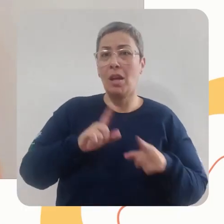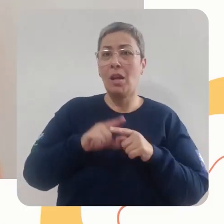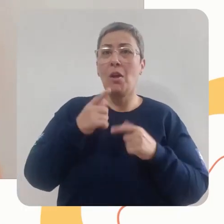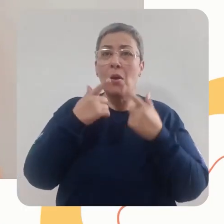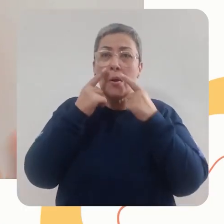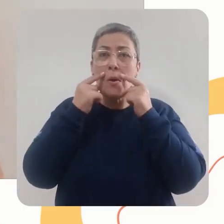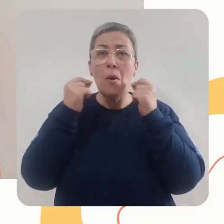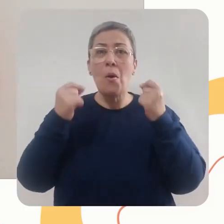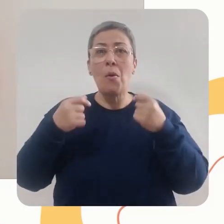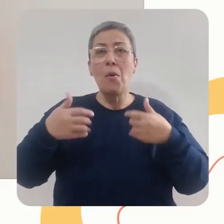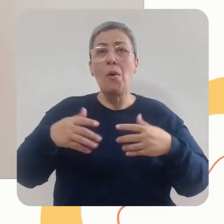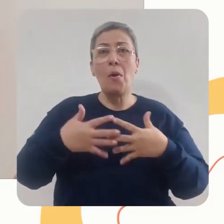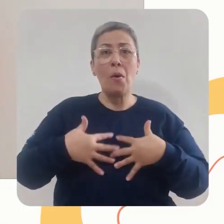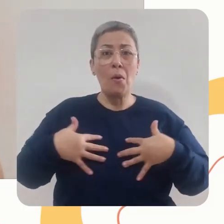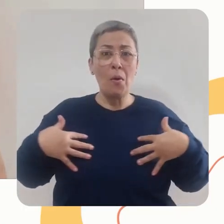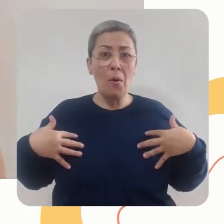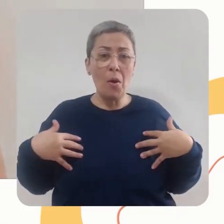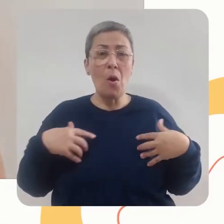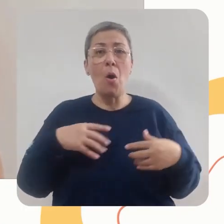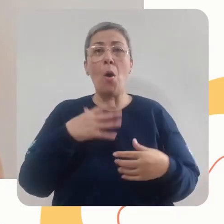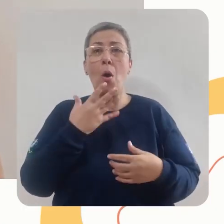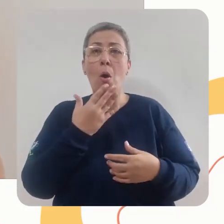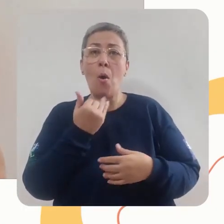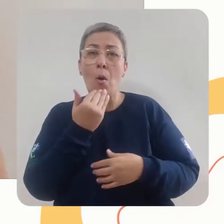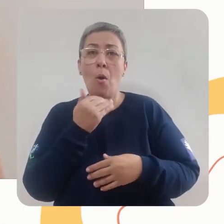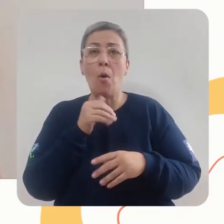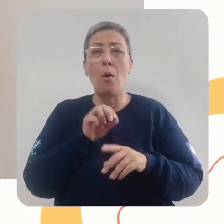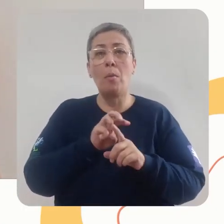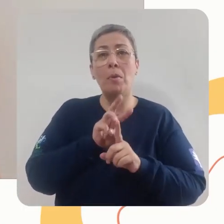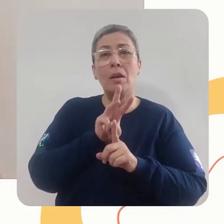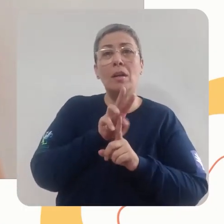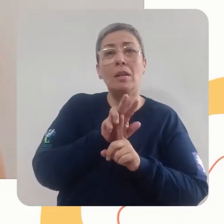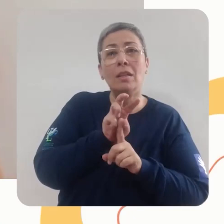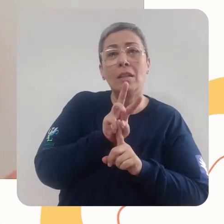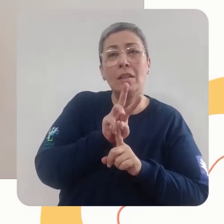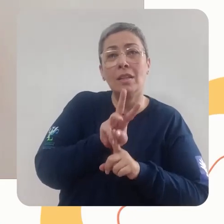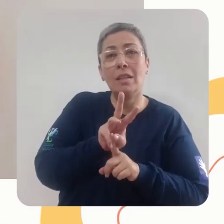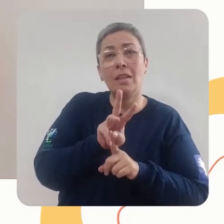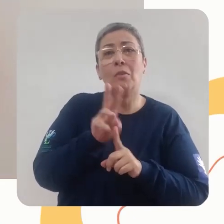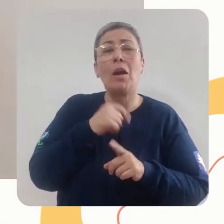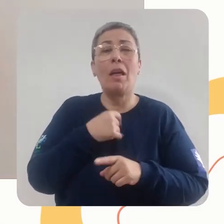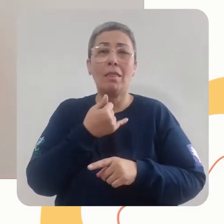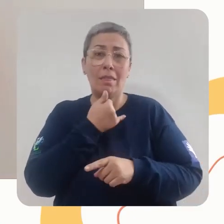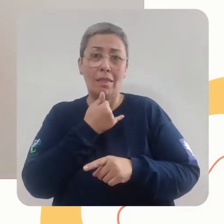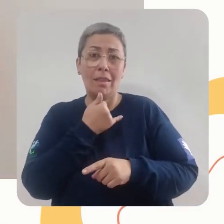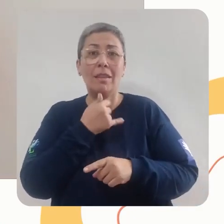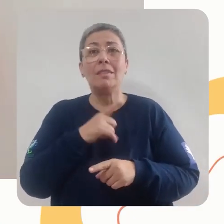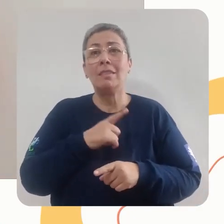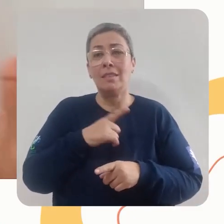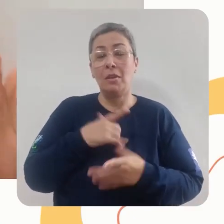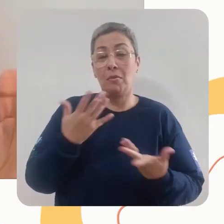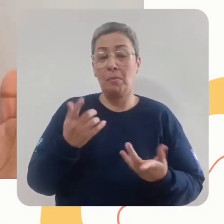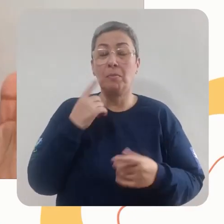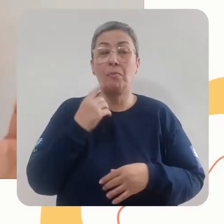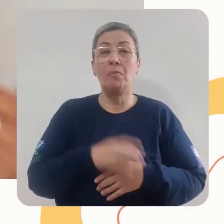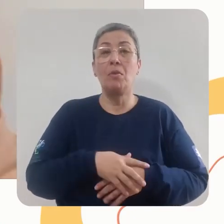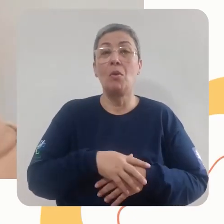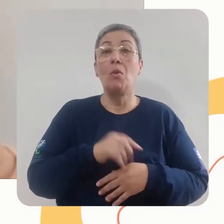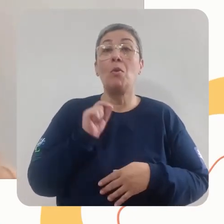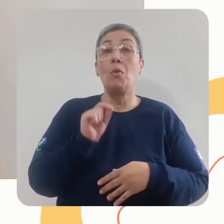esse tigre, ele come trigo. Trigo. E ele está triste. Então, vamos